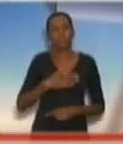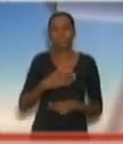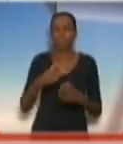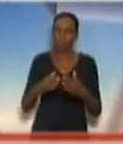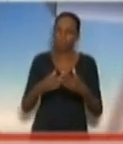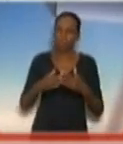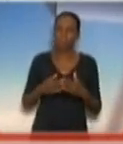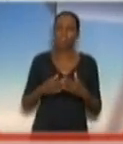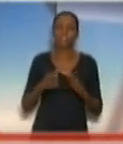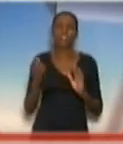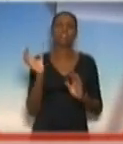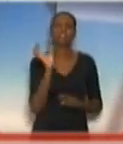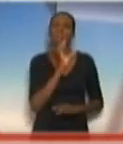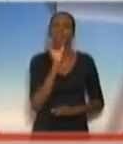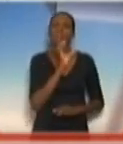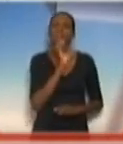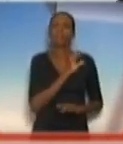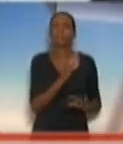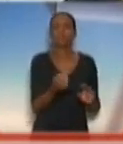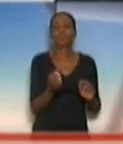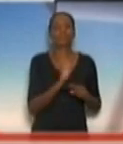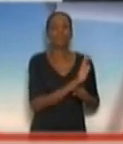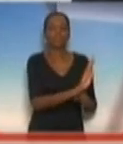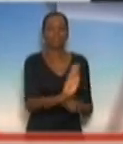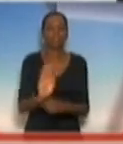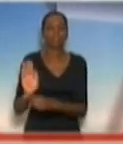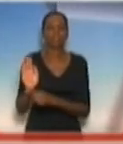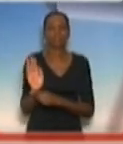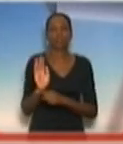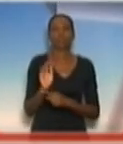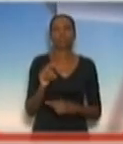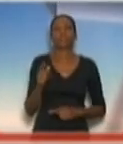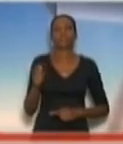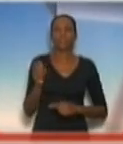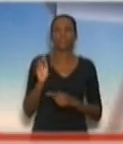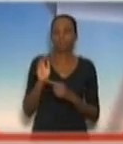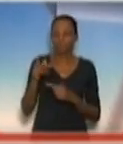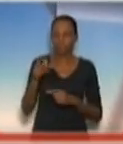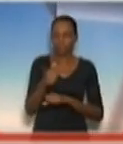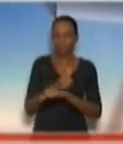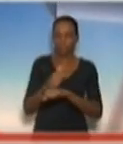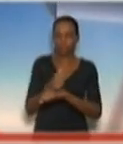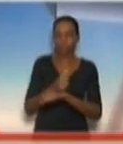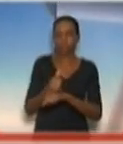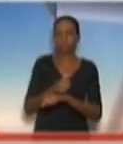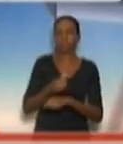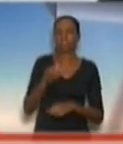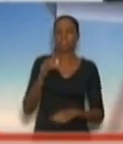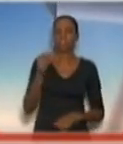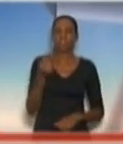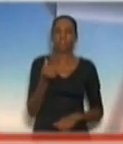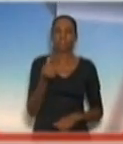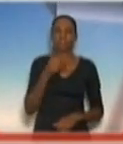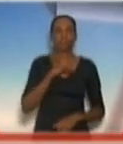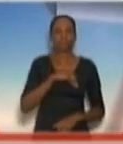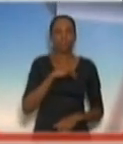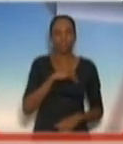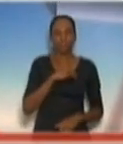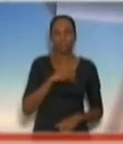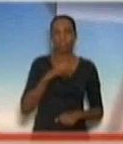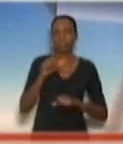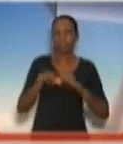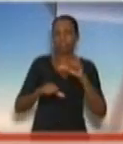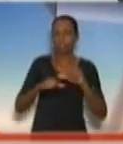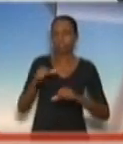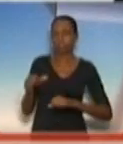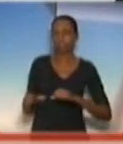sejam tomadas imediatamente para que haja a real valorização salarial, funcional